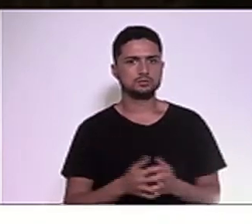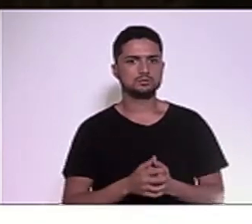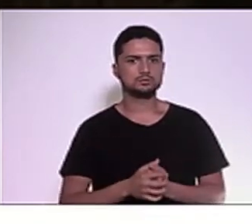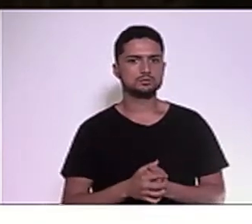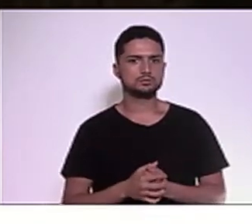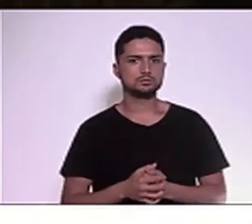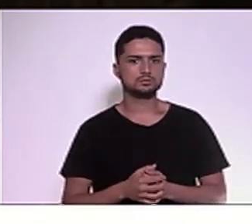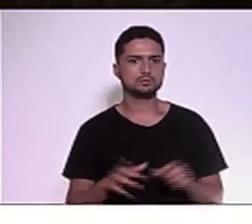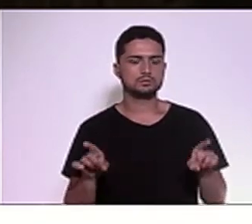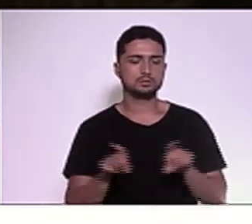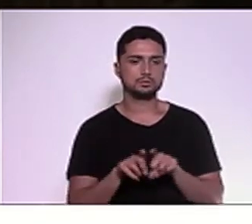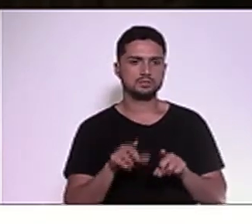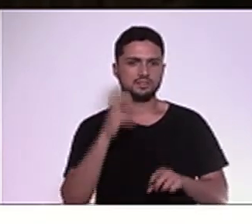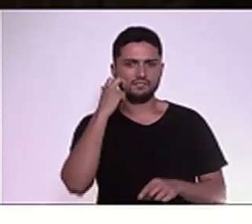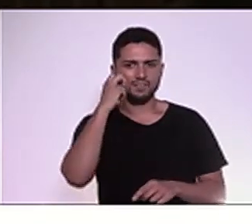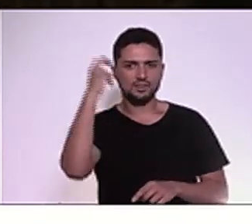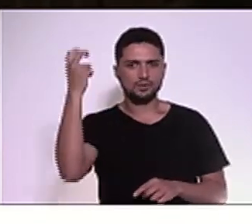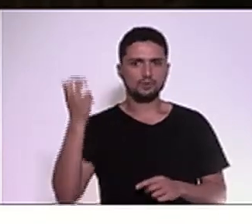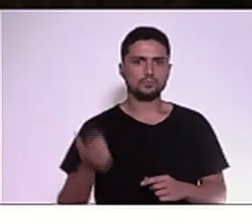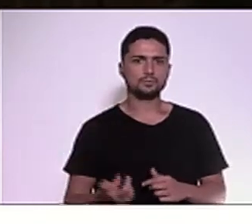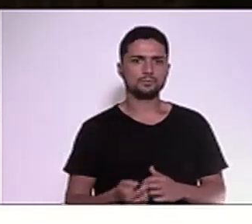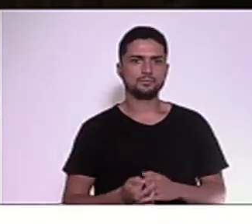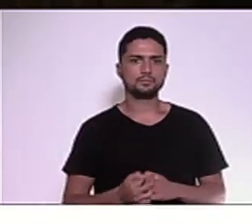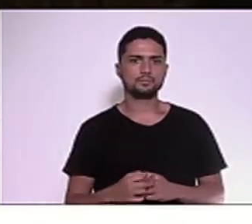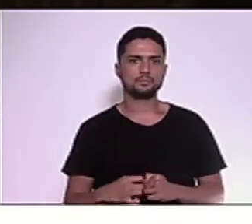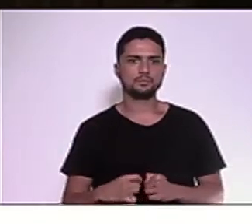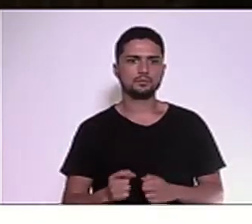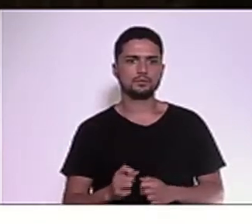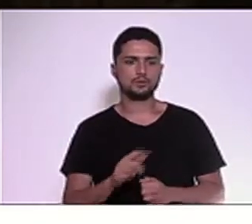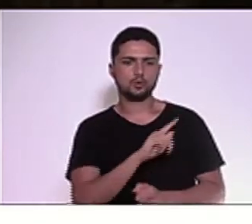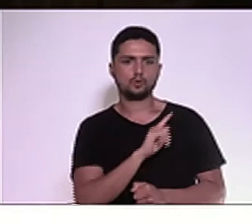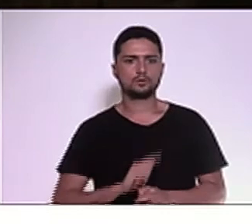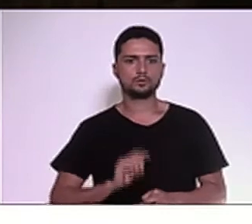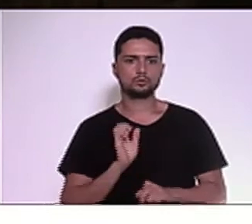só vergonha a que um governo do estado